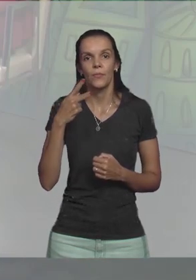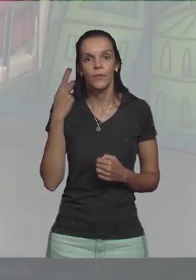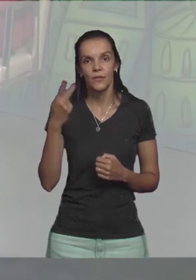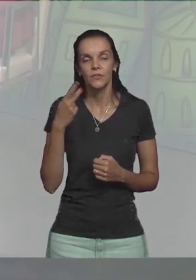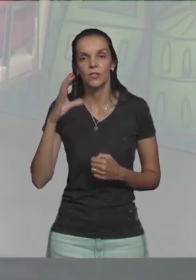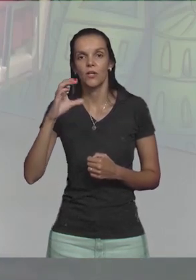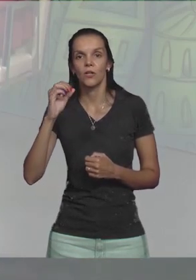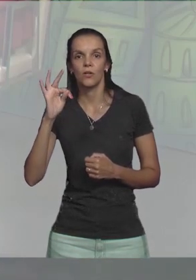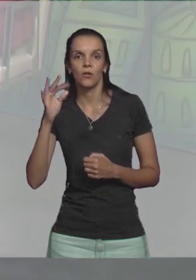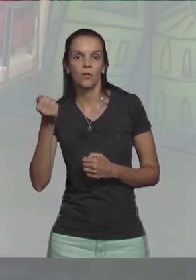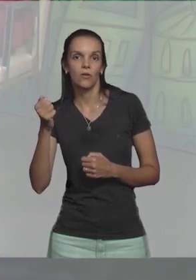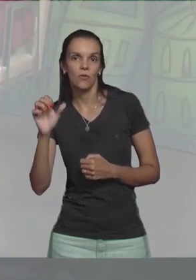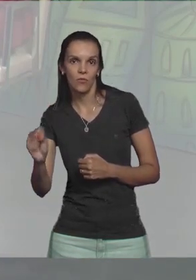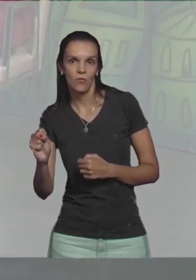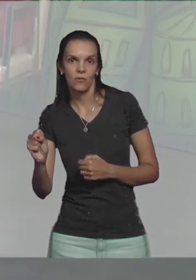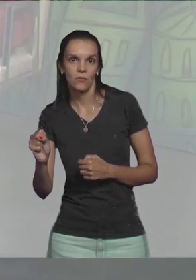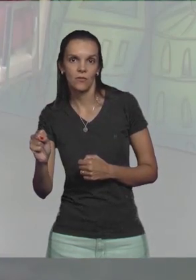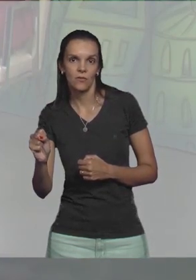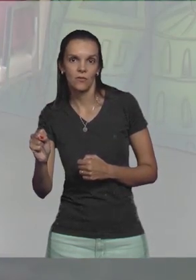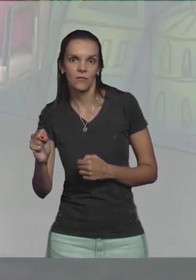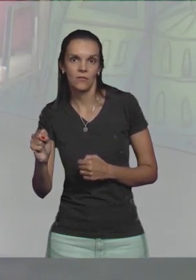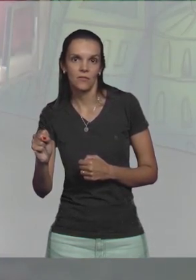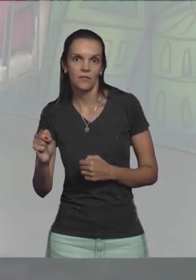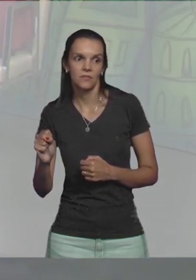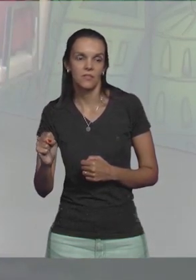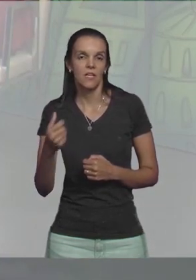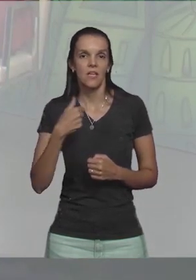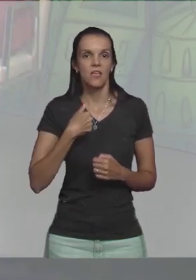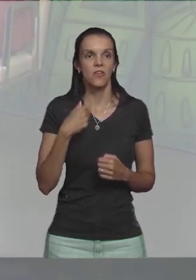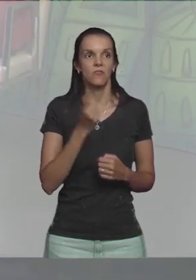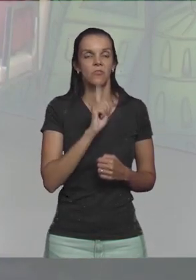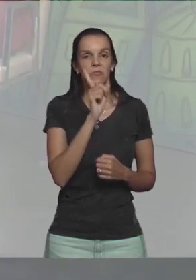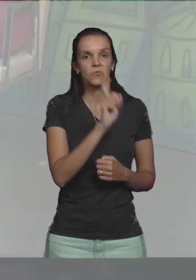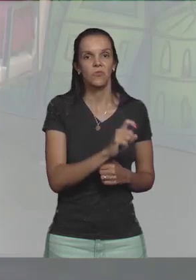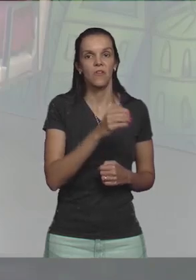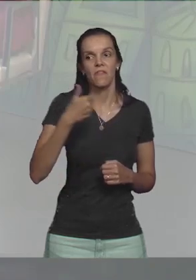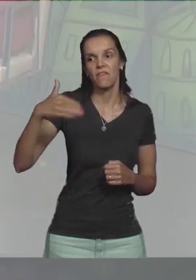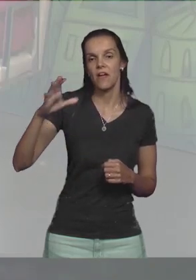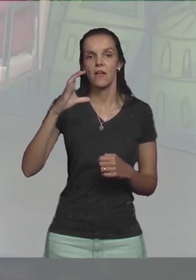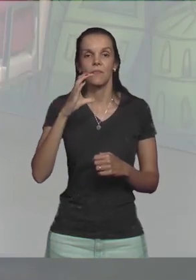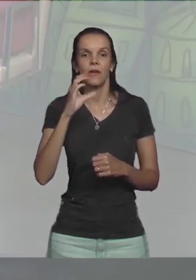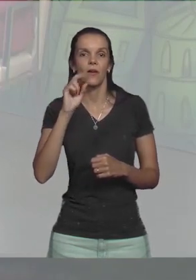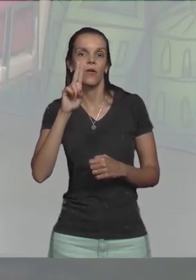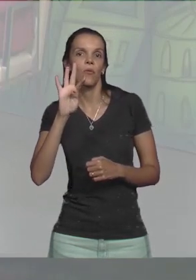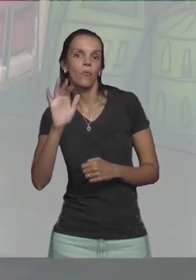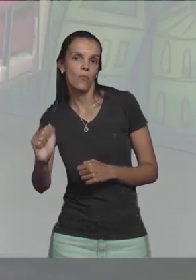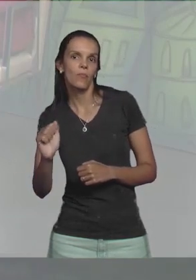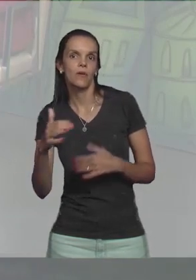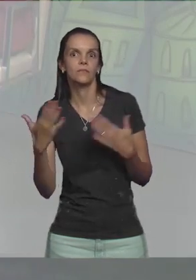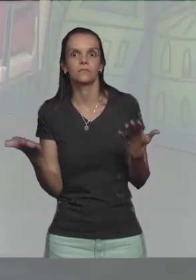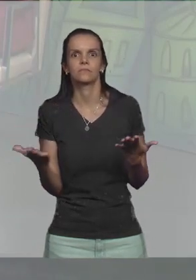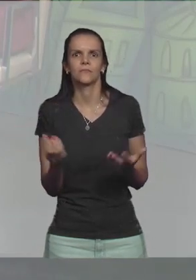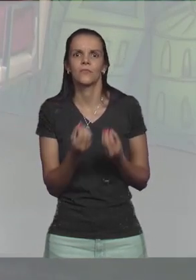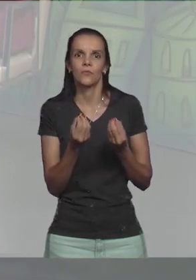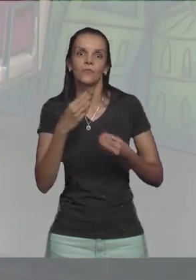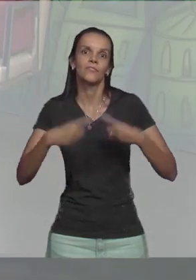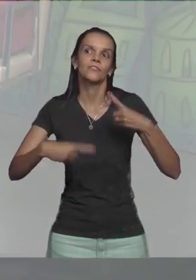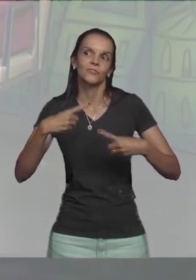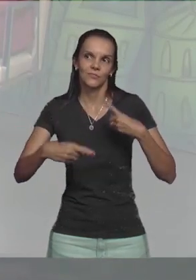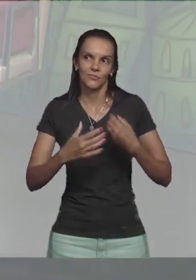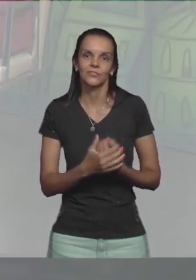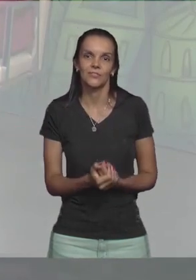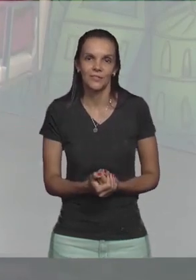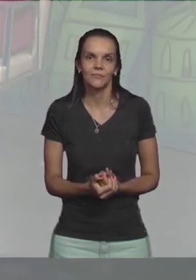política de cotas. E tu me responde, então vai para Cuba. Como é que a gente consegue ter um diálogo? Sabe?